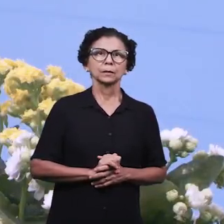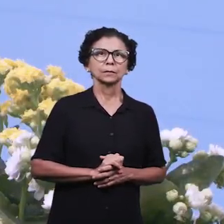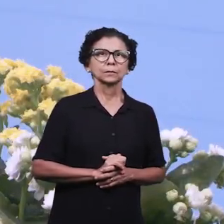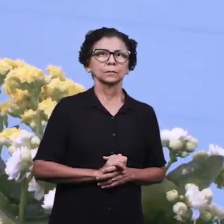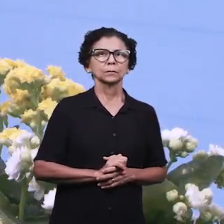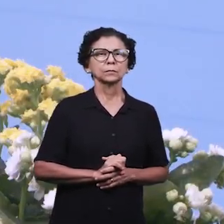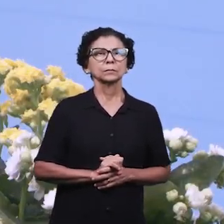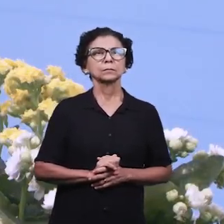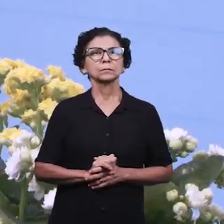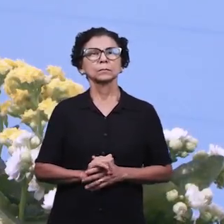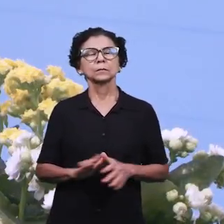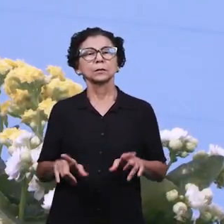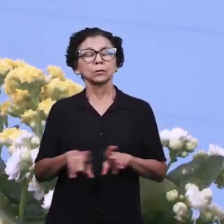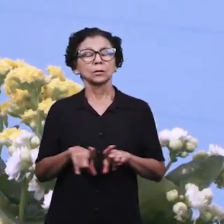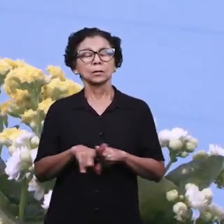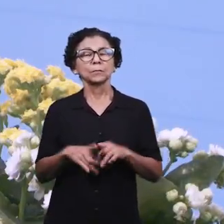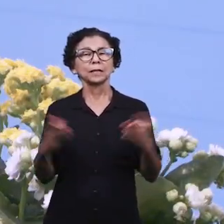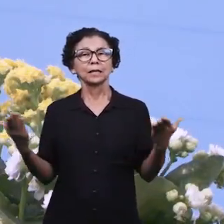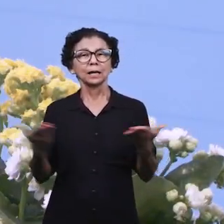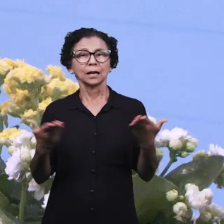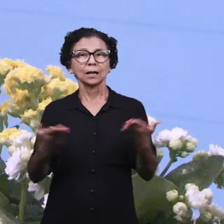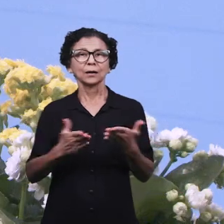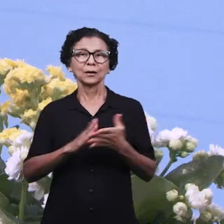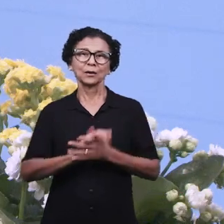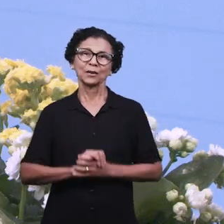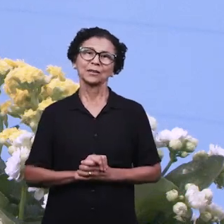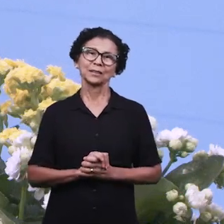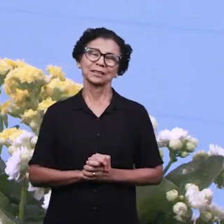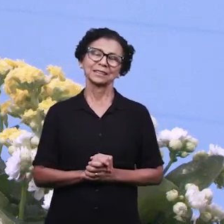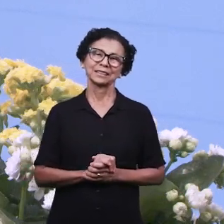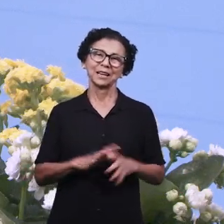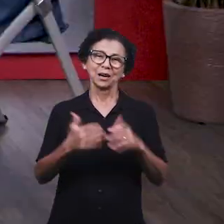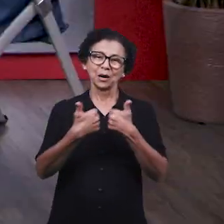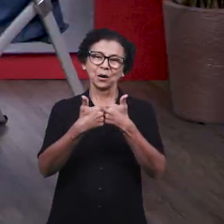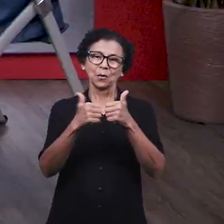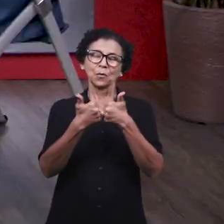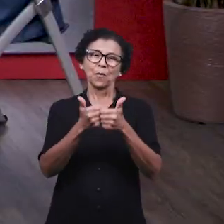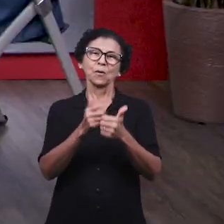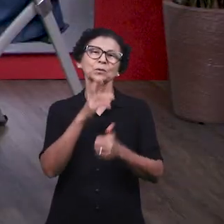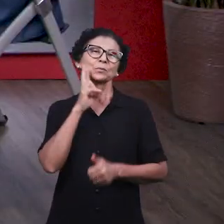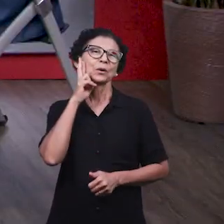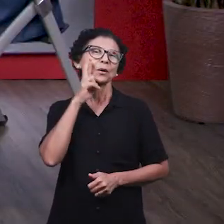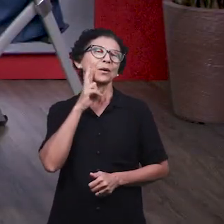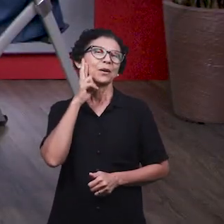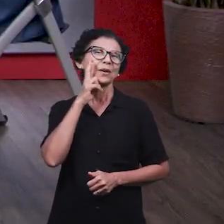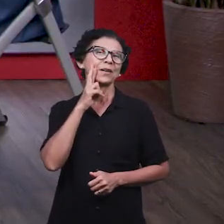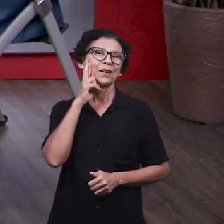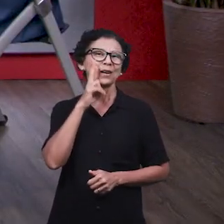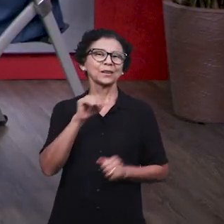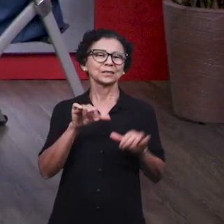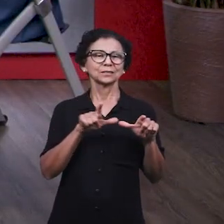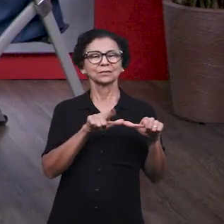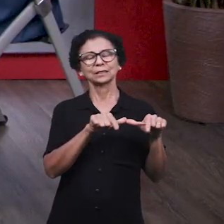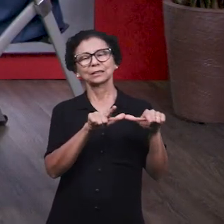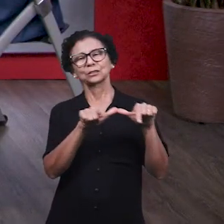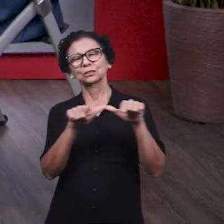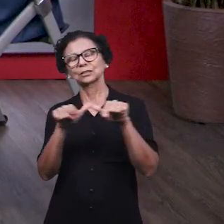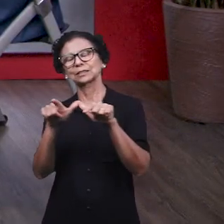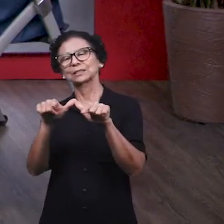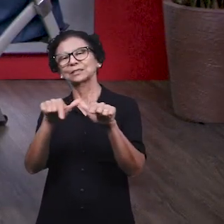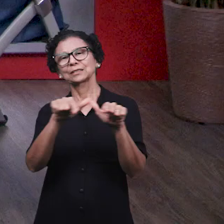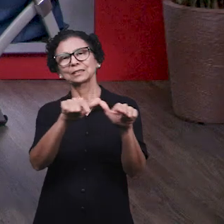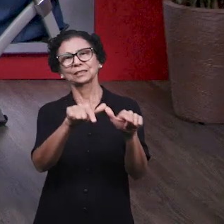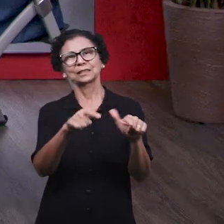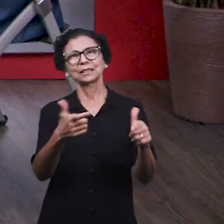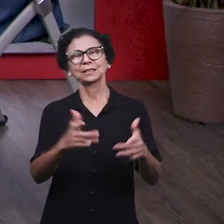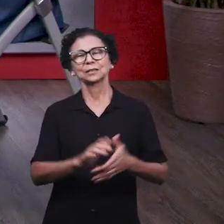itinerante, que é o famoso simples ônibus rosa, Ônibus rosa, né? nó né, nós vamos para o